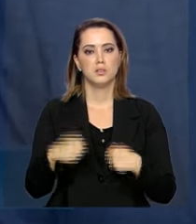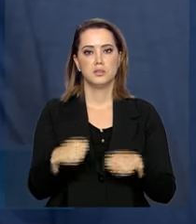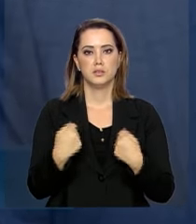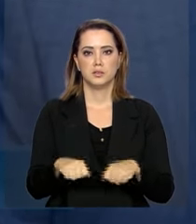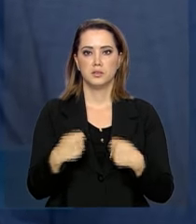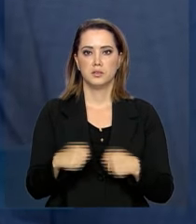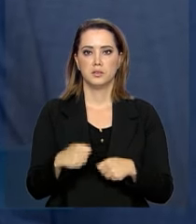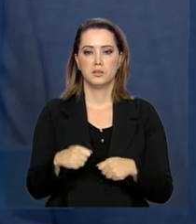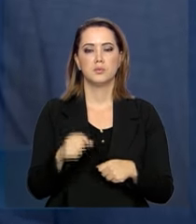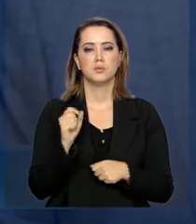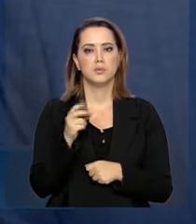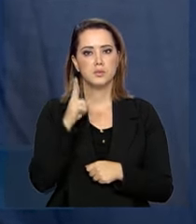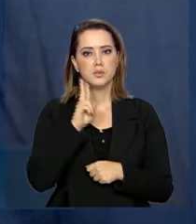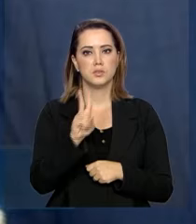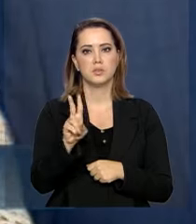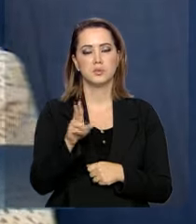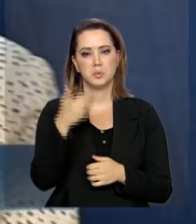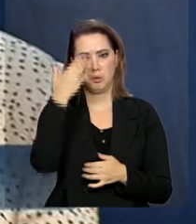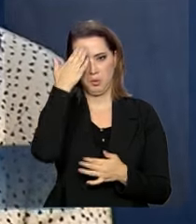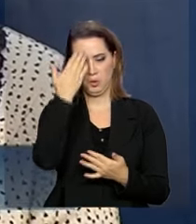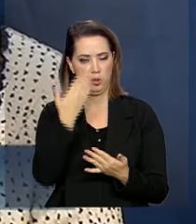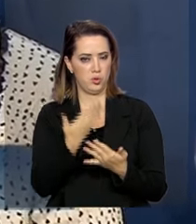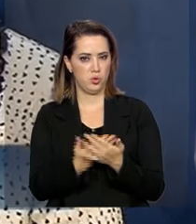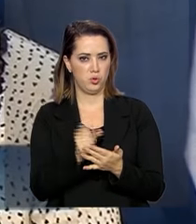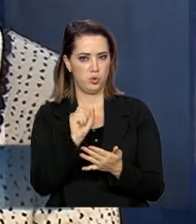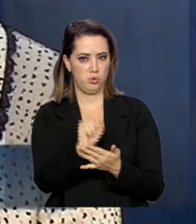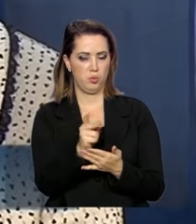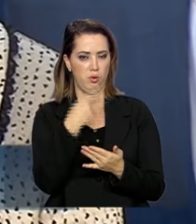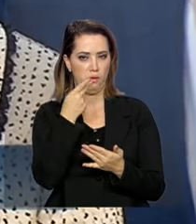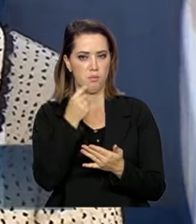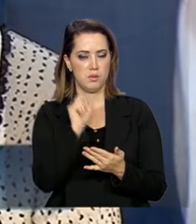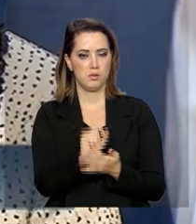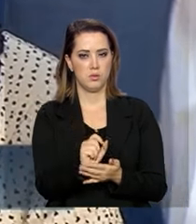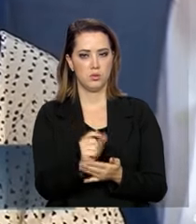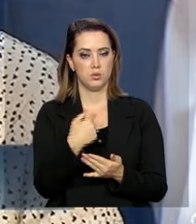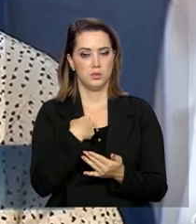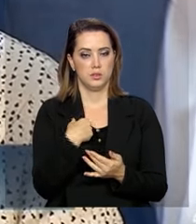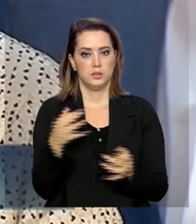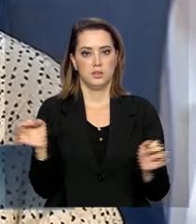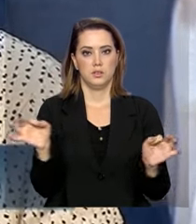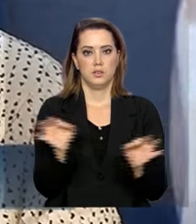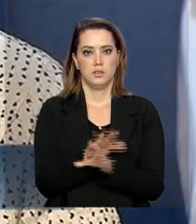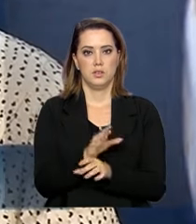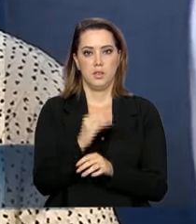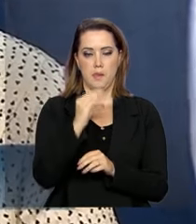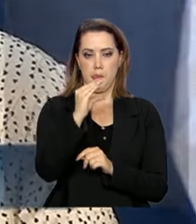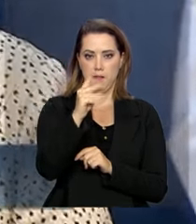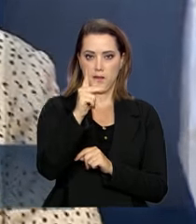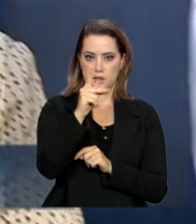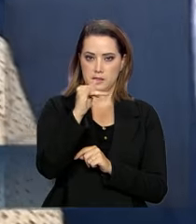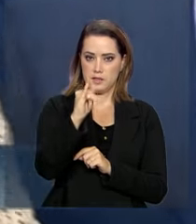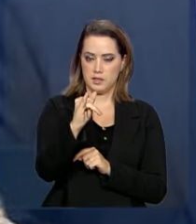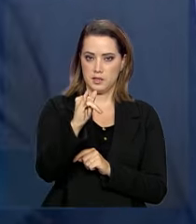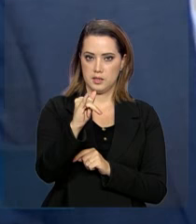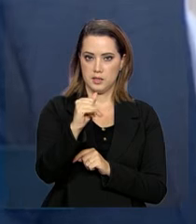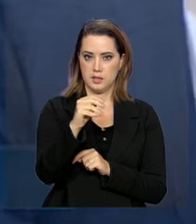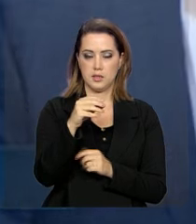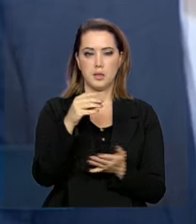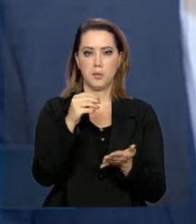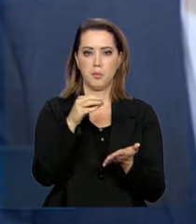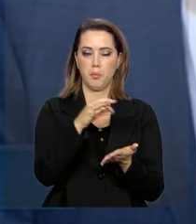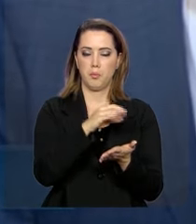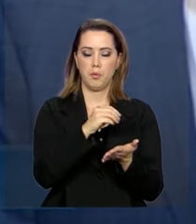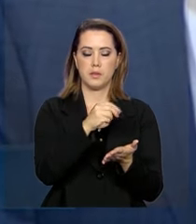qualquer credibilidade a afirmação de que o encerramento da CPI dos bingos teria